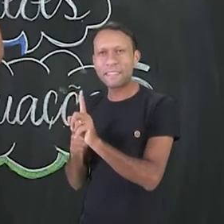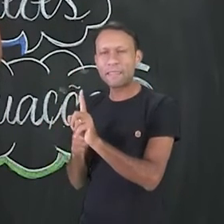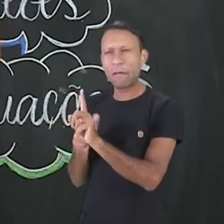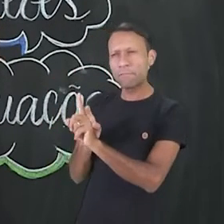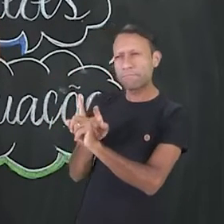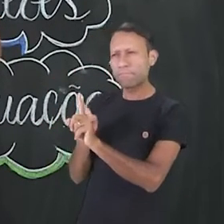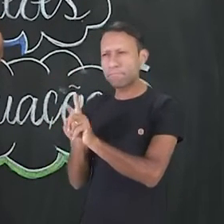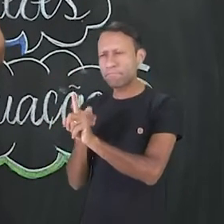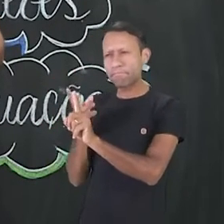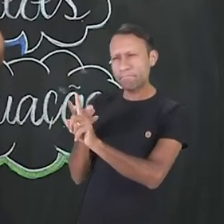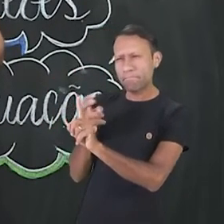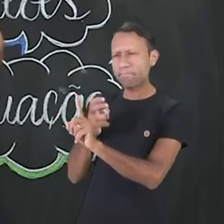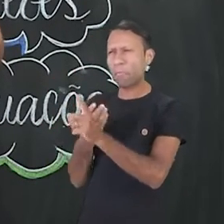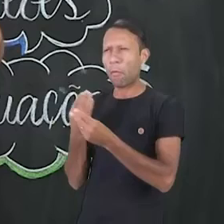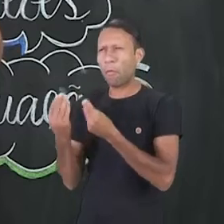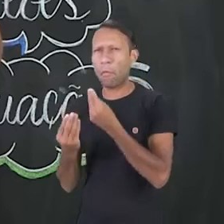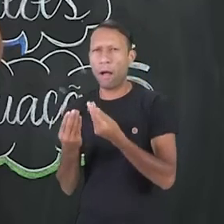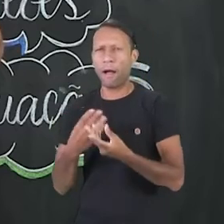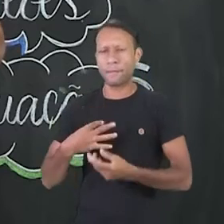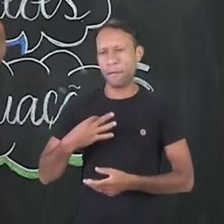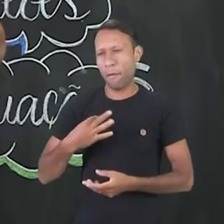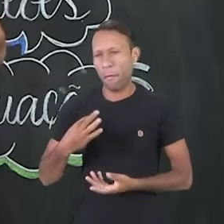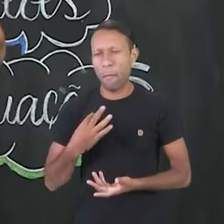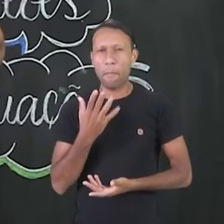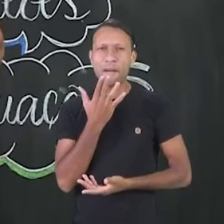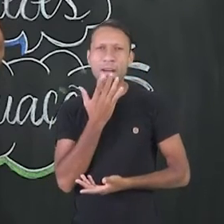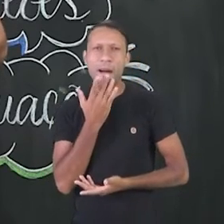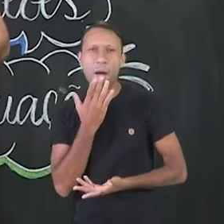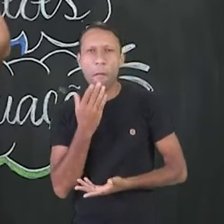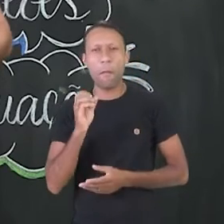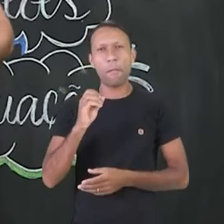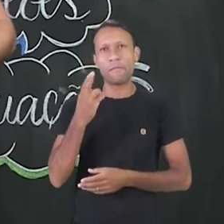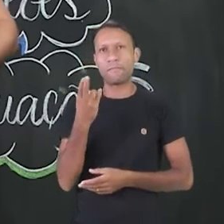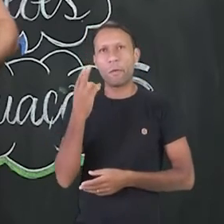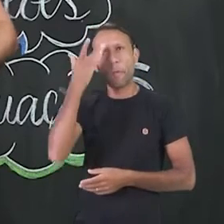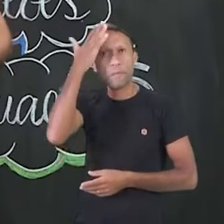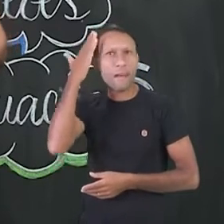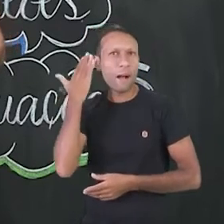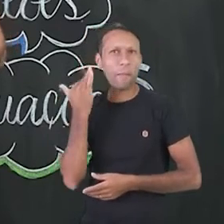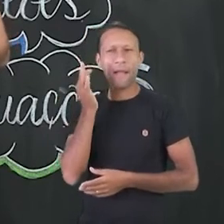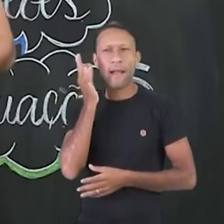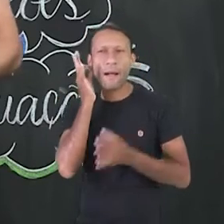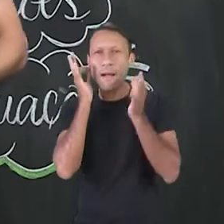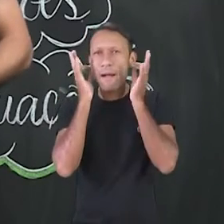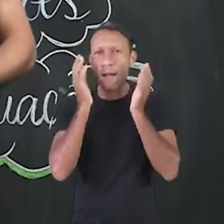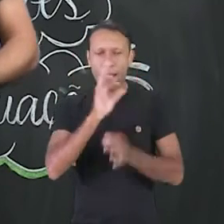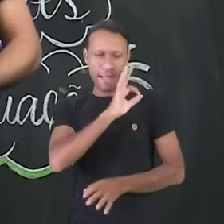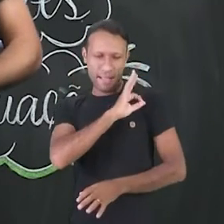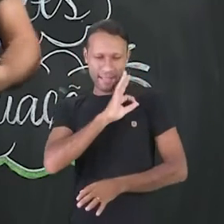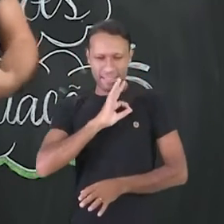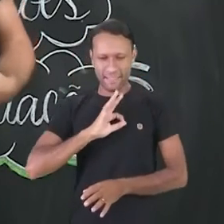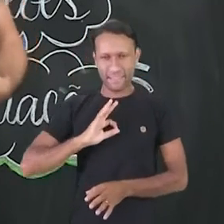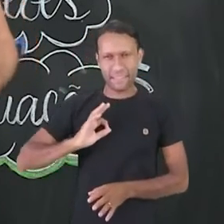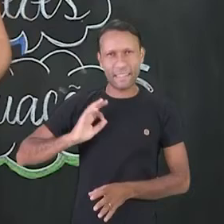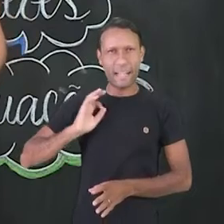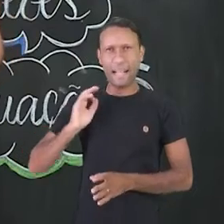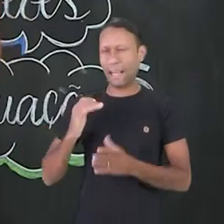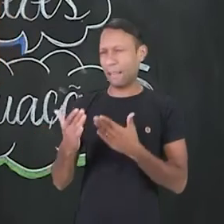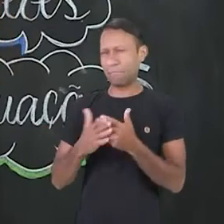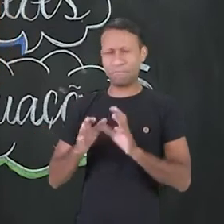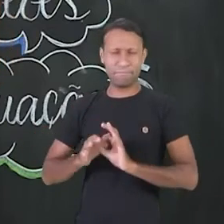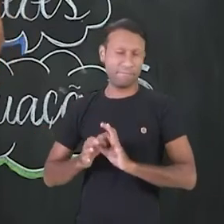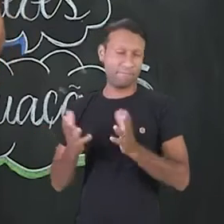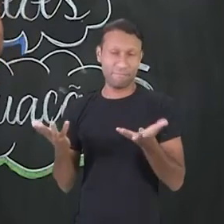você associa logo a identificação que ele tem do vestuário, a identificação que ele tem de uma característica do cabelo, um objeto cênico que é utilizado